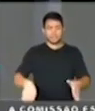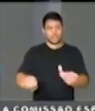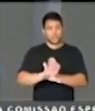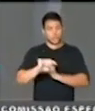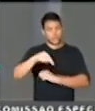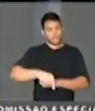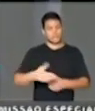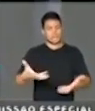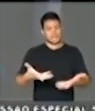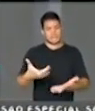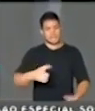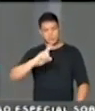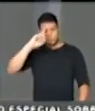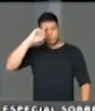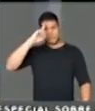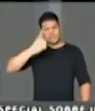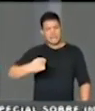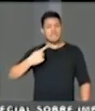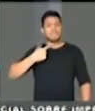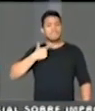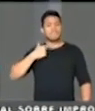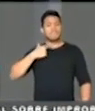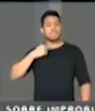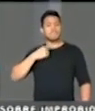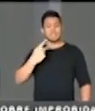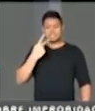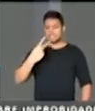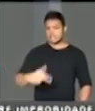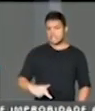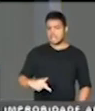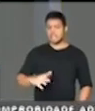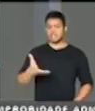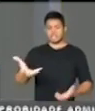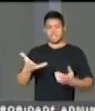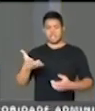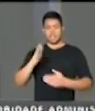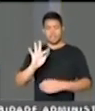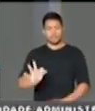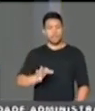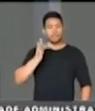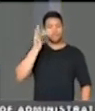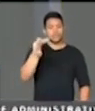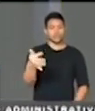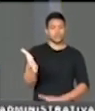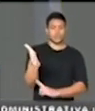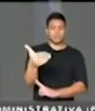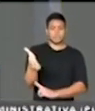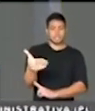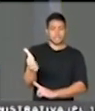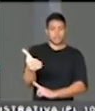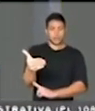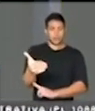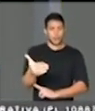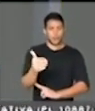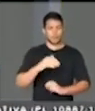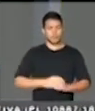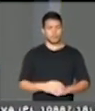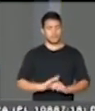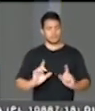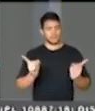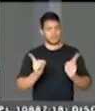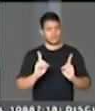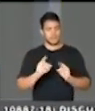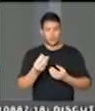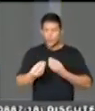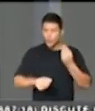ao parlamento a sua vontade de ser embaixador. Embaixador de quê? Para ficar agredindo os outros países,